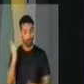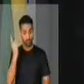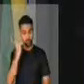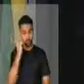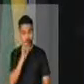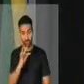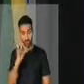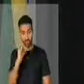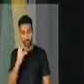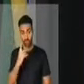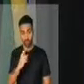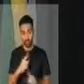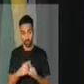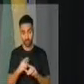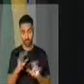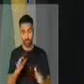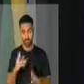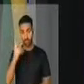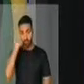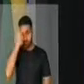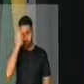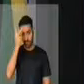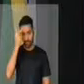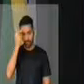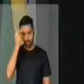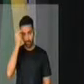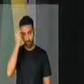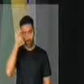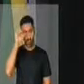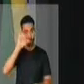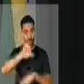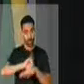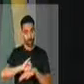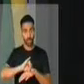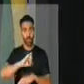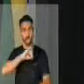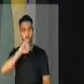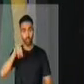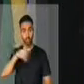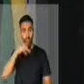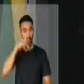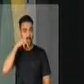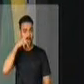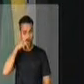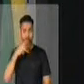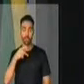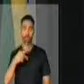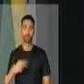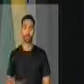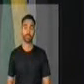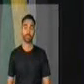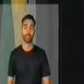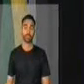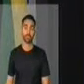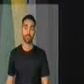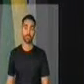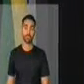federal, foi prefeito da capital de todos os paraibanos, a minha querida João Pessoa, e hoje